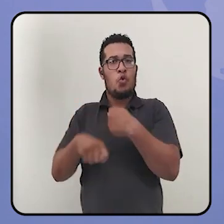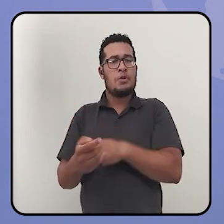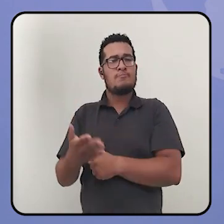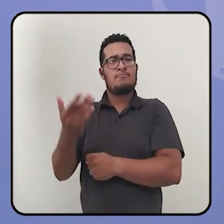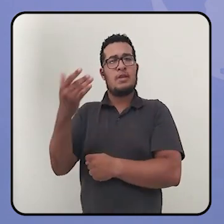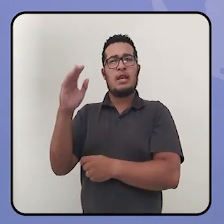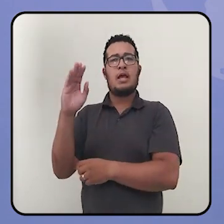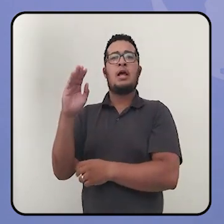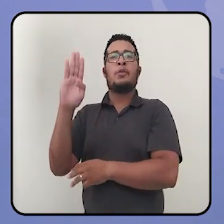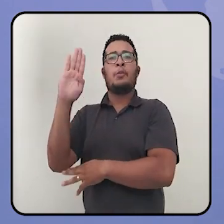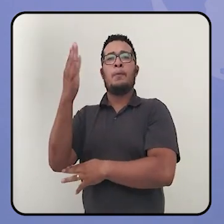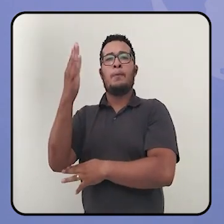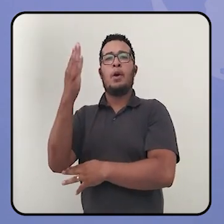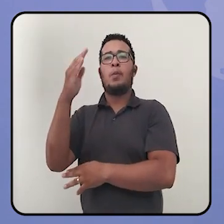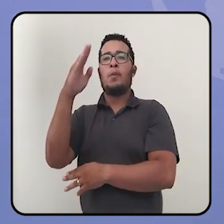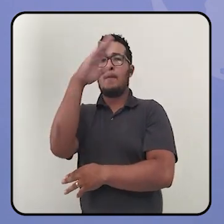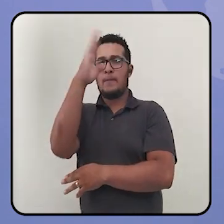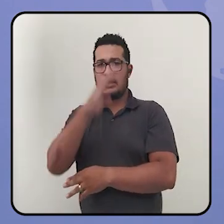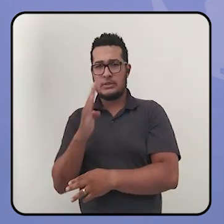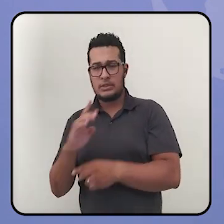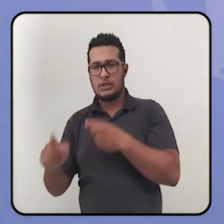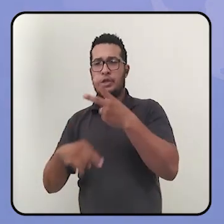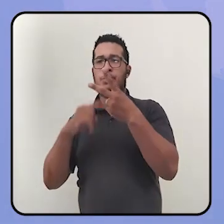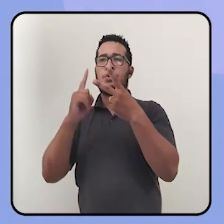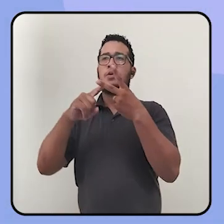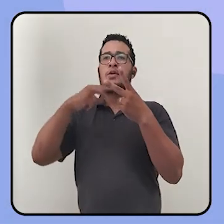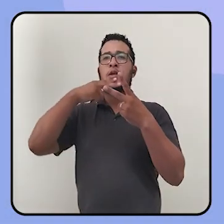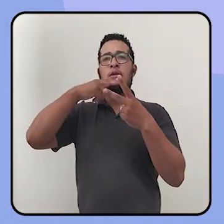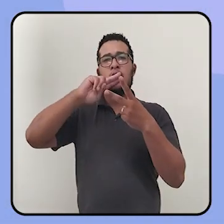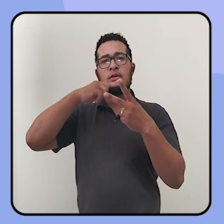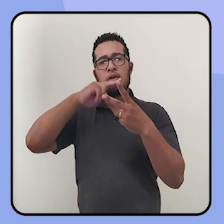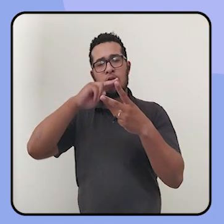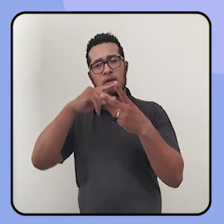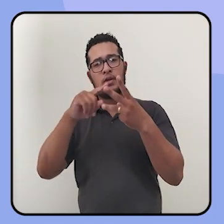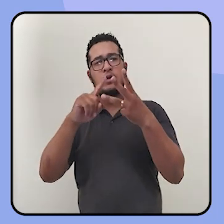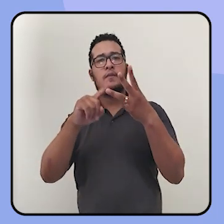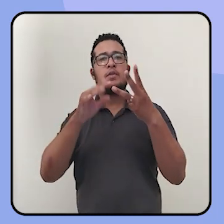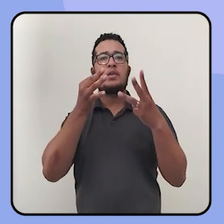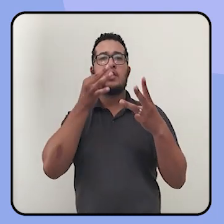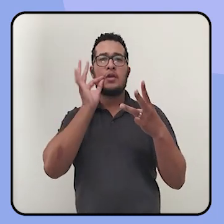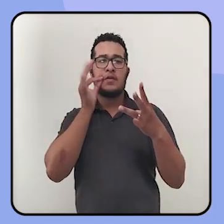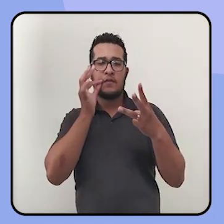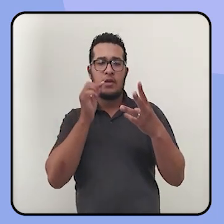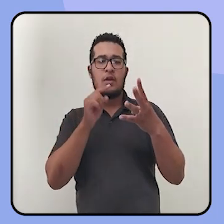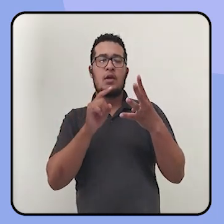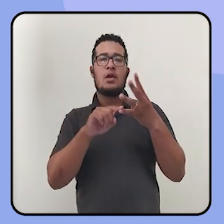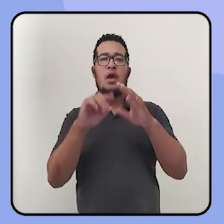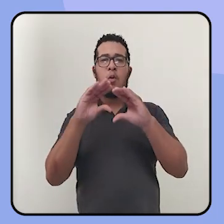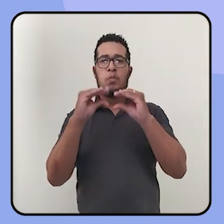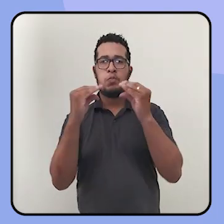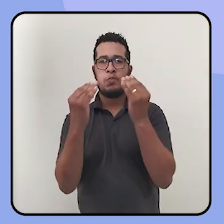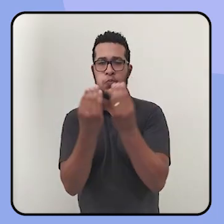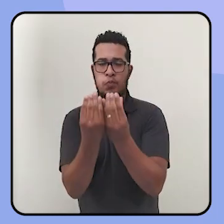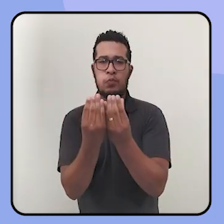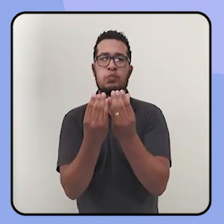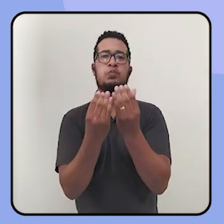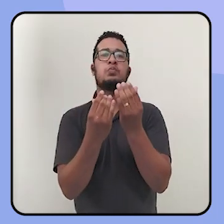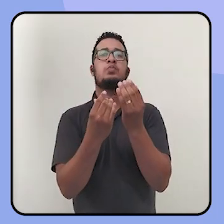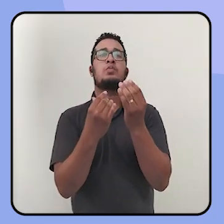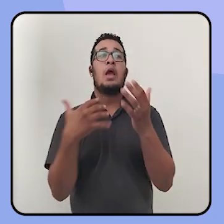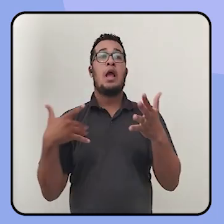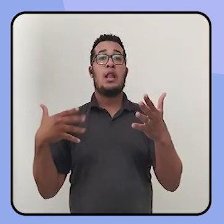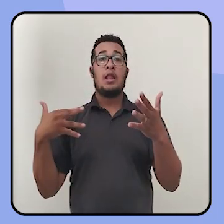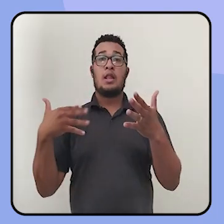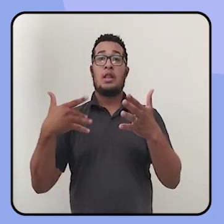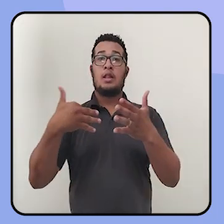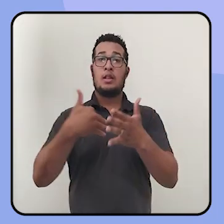a primeira característica dos povos da pré-história no Brasil eram caçadores e coletores. Pensa comigo,